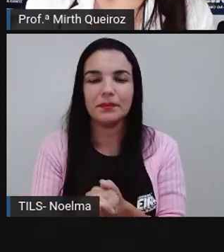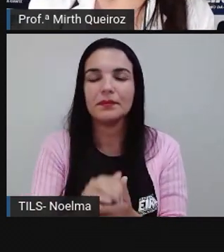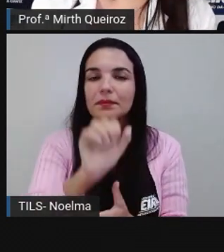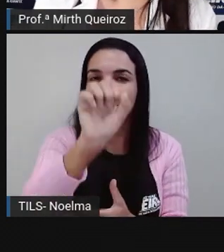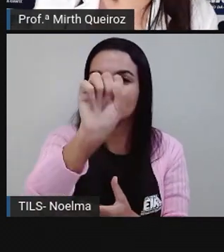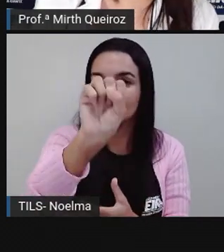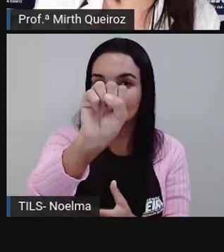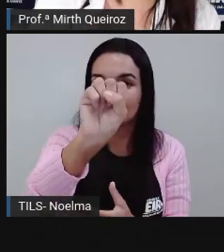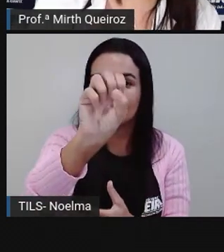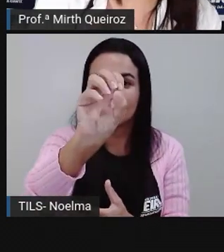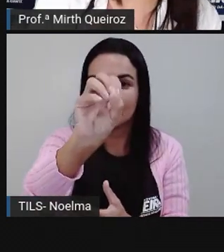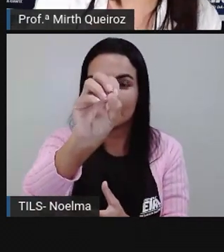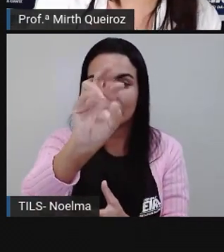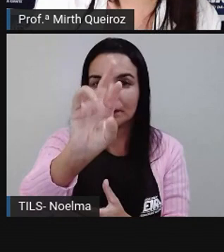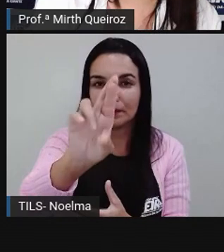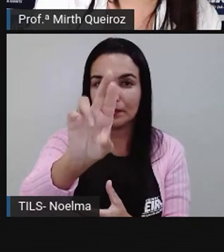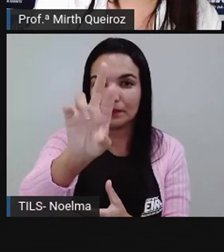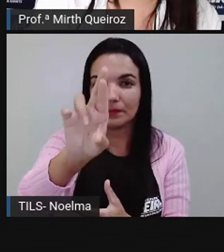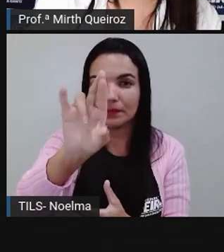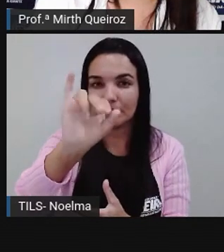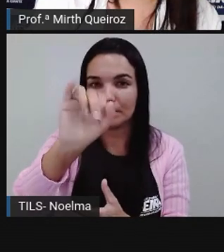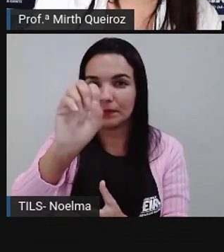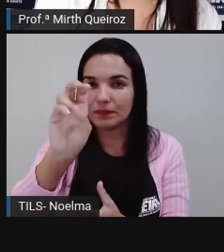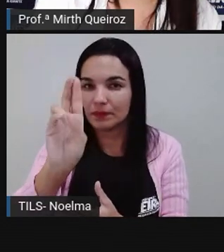Primeira conjugação, segunda ou terceira?